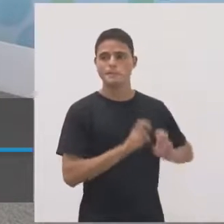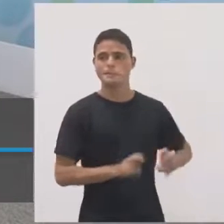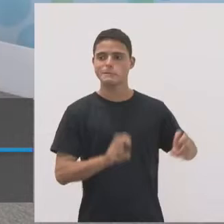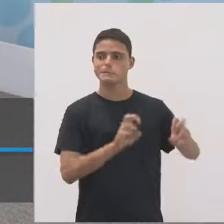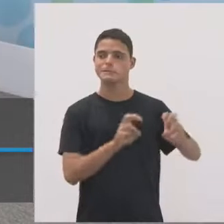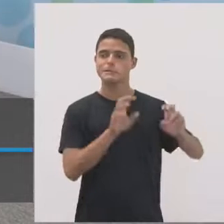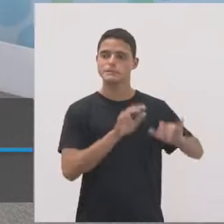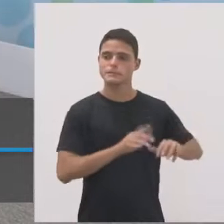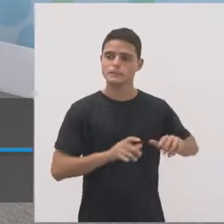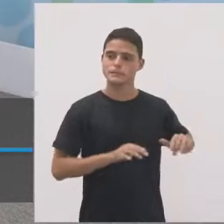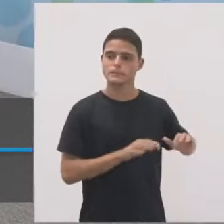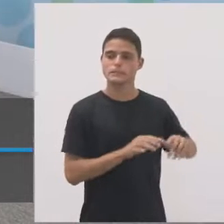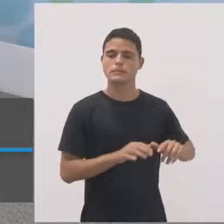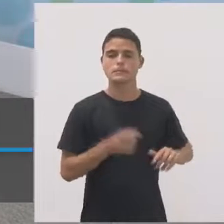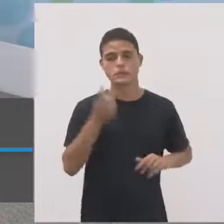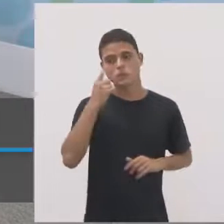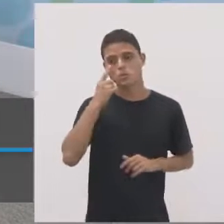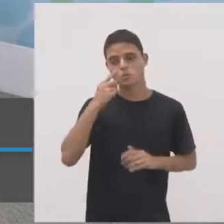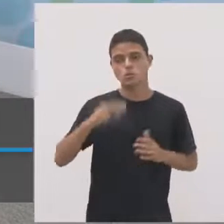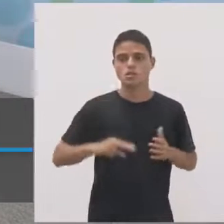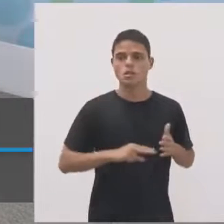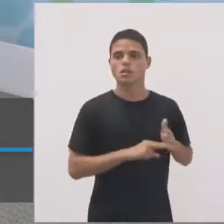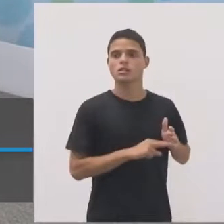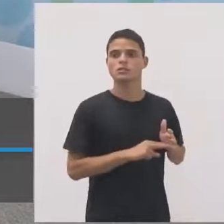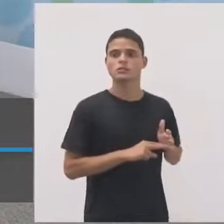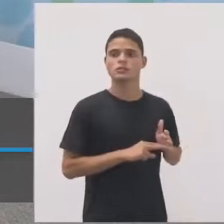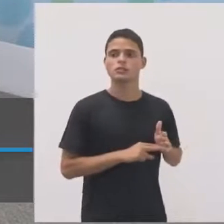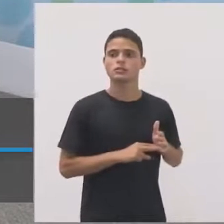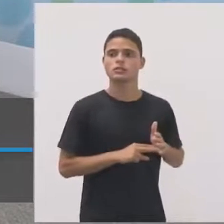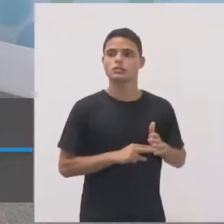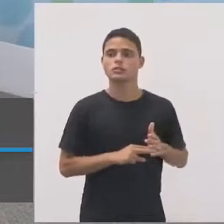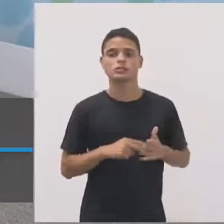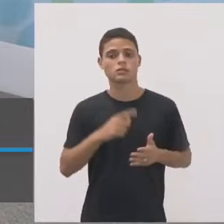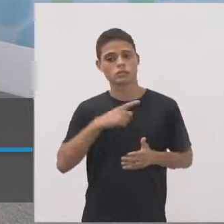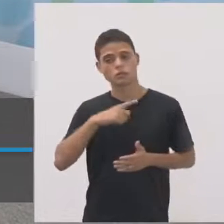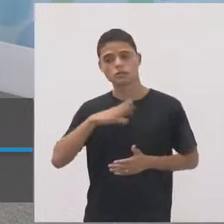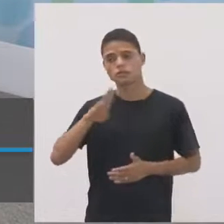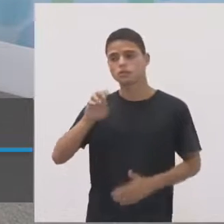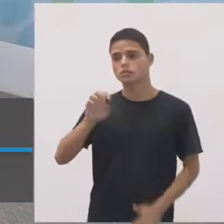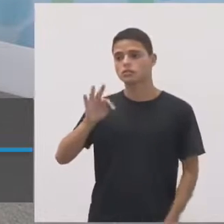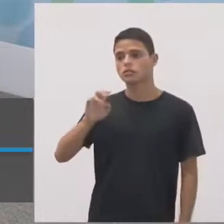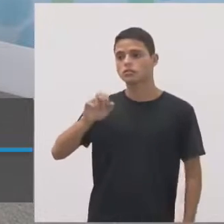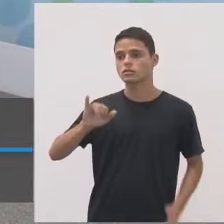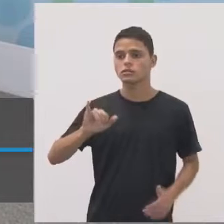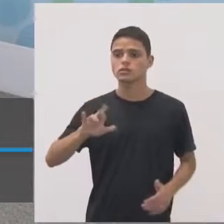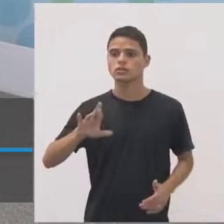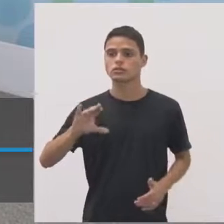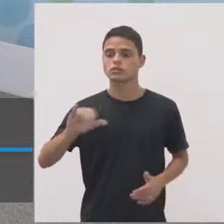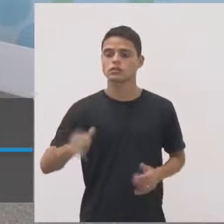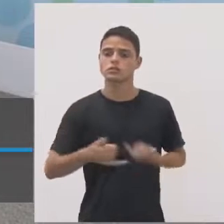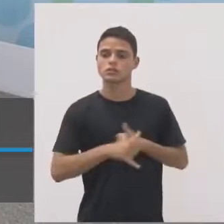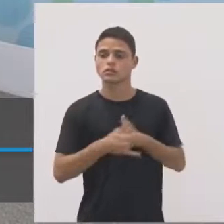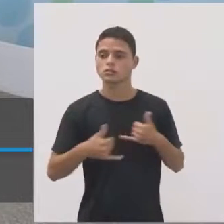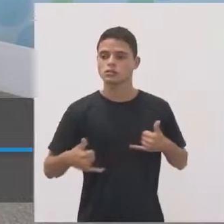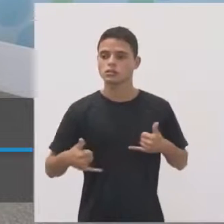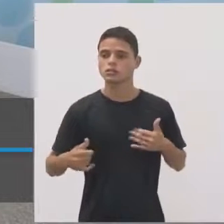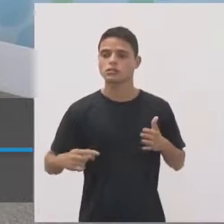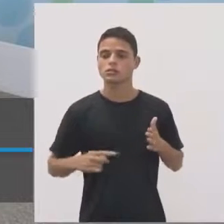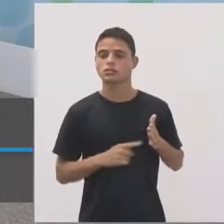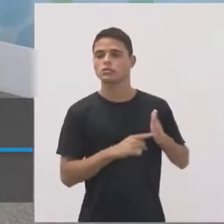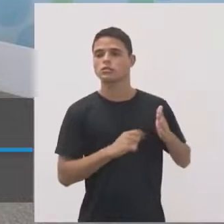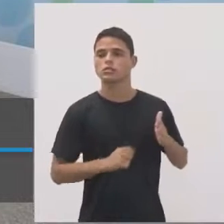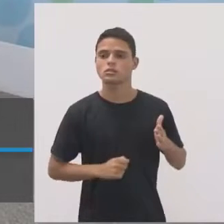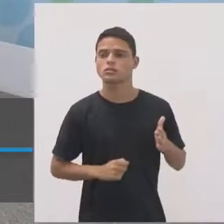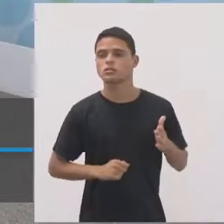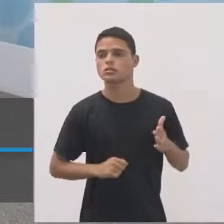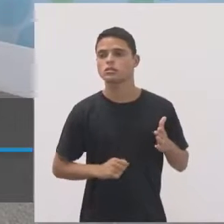seu computador, veja se está ligado na tomada, se for notebook, veja se tem bateria nele. Eu vou dar uma carguinha e depois eu tento ligar. Beleza, super válido isso